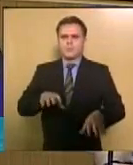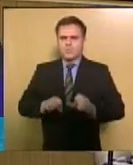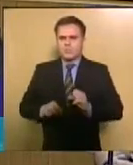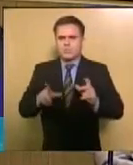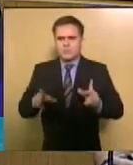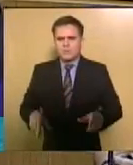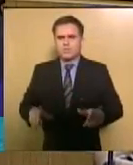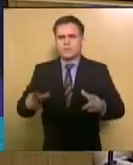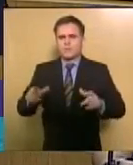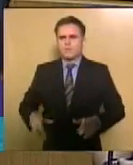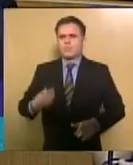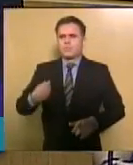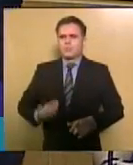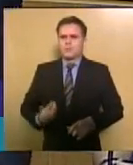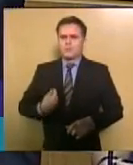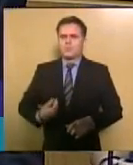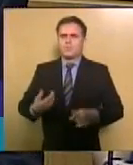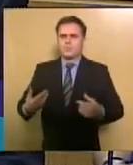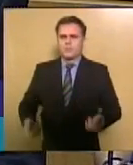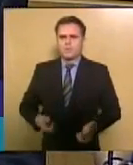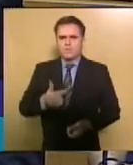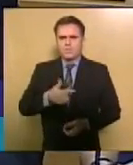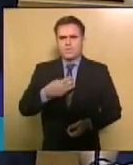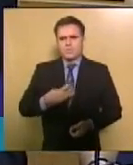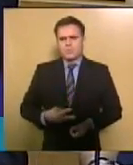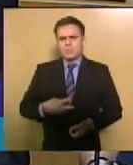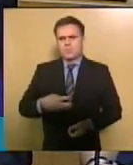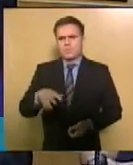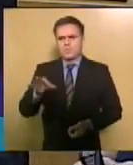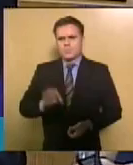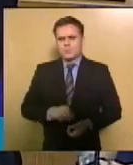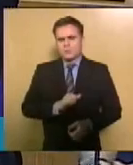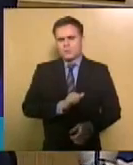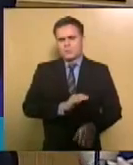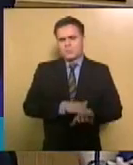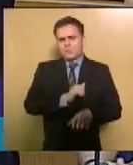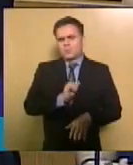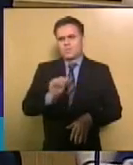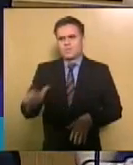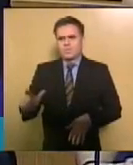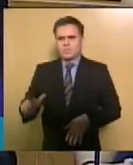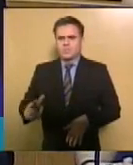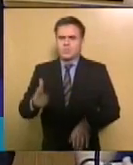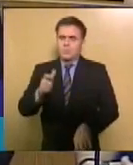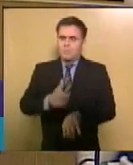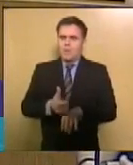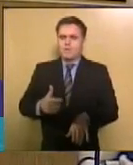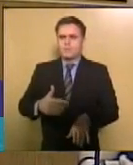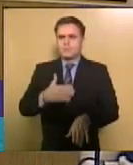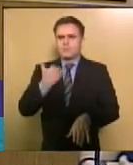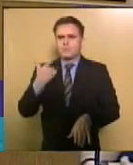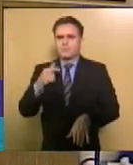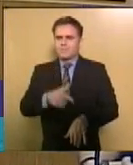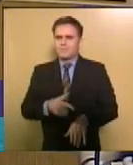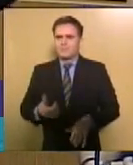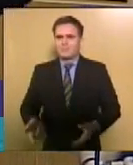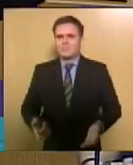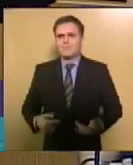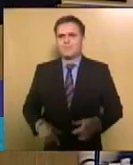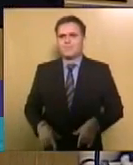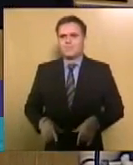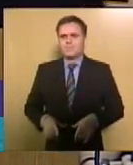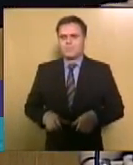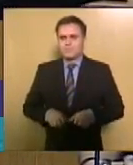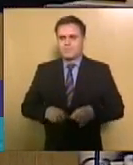mesmo bairro o negro vai ter 23,5 a mais de chance de sofrer homicídio quando nós olhamos a distribuição